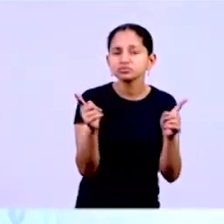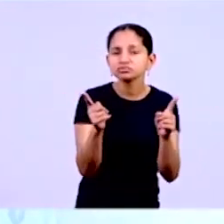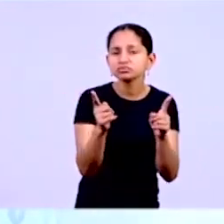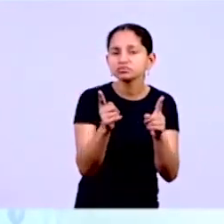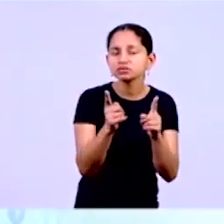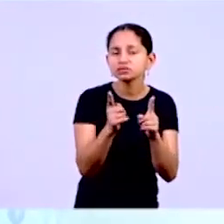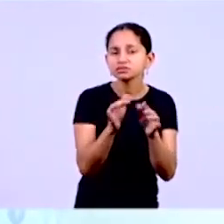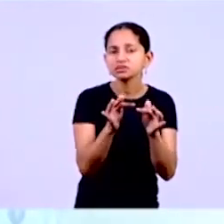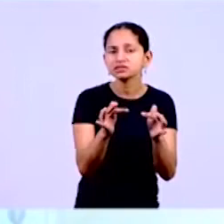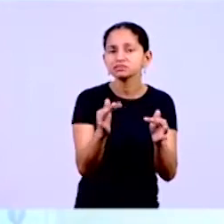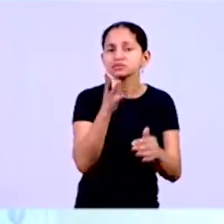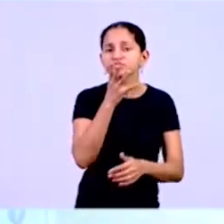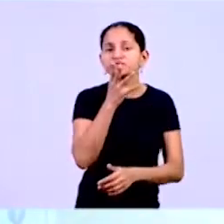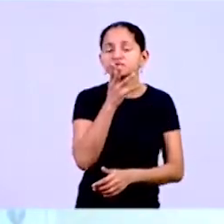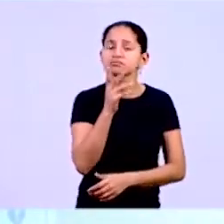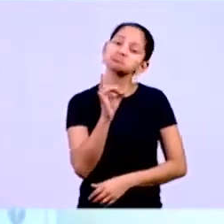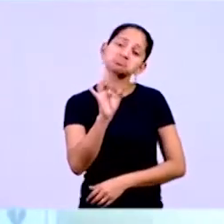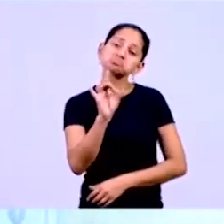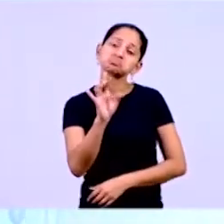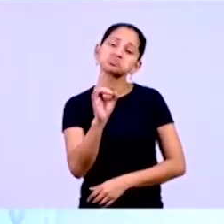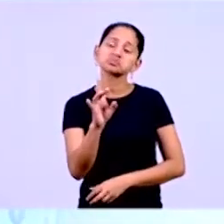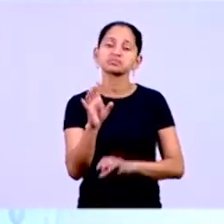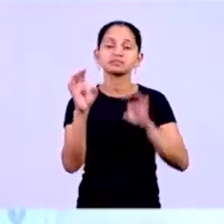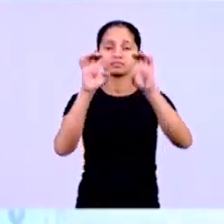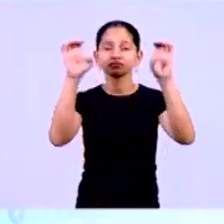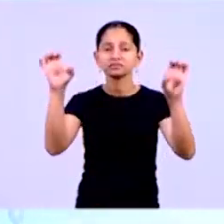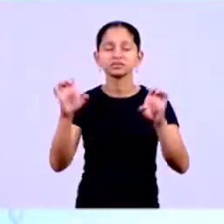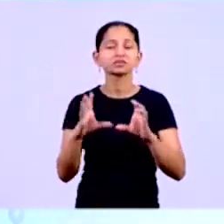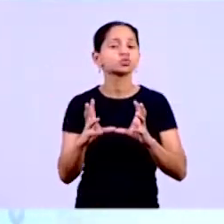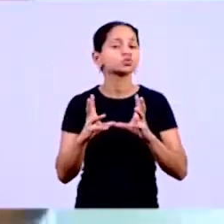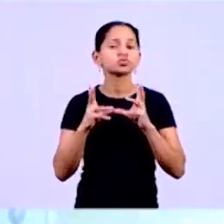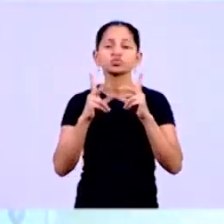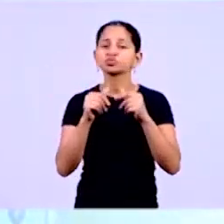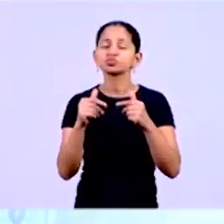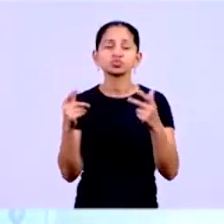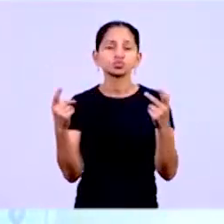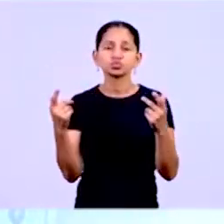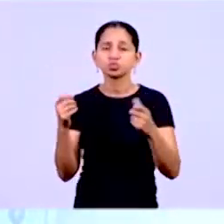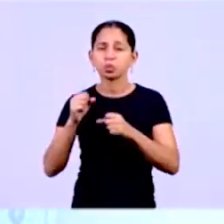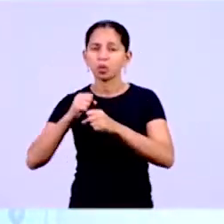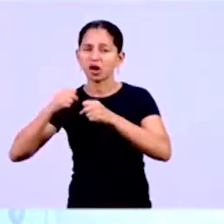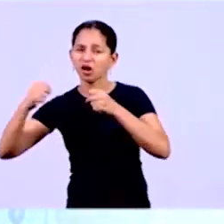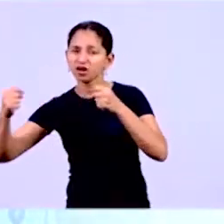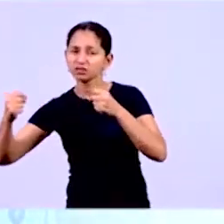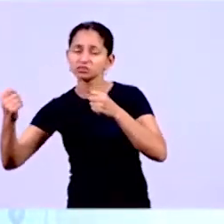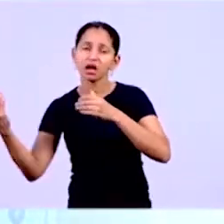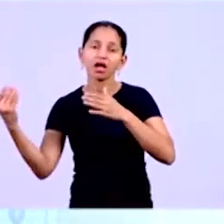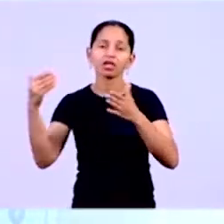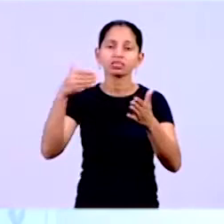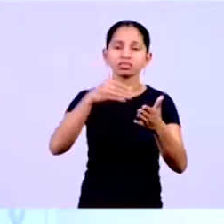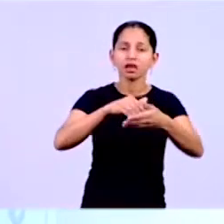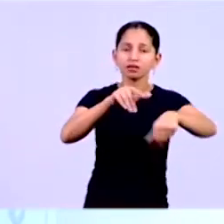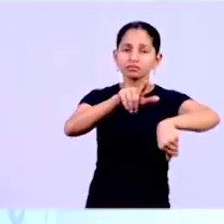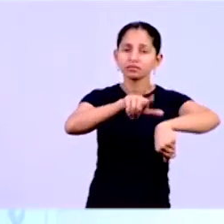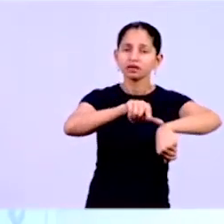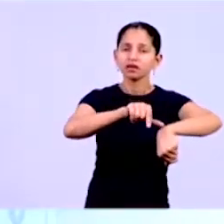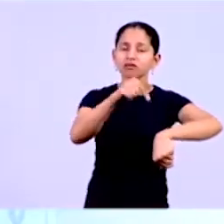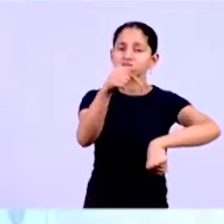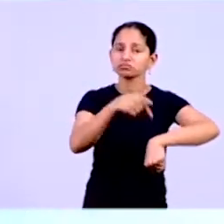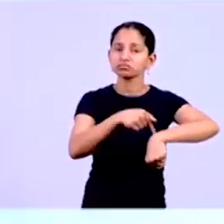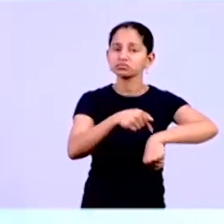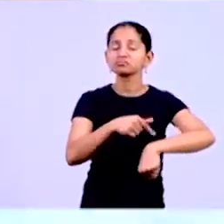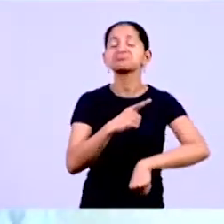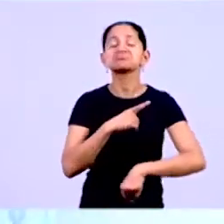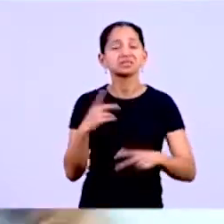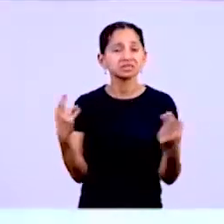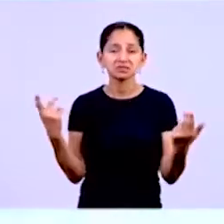especificação. Mas a arquitetura do computador, seja qual for ela, do mainframe ao relógio, né, todas